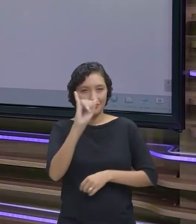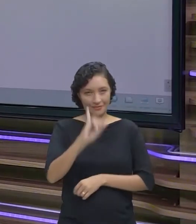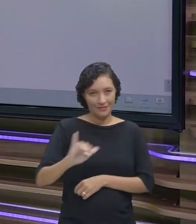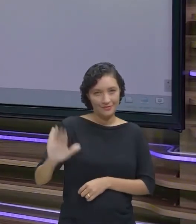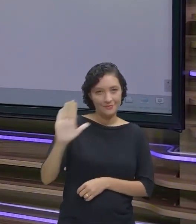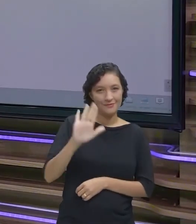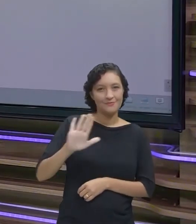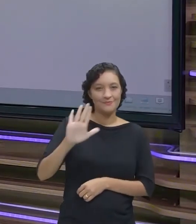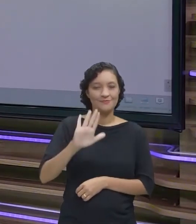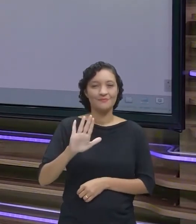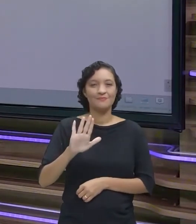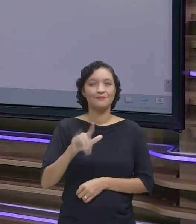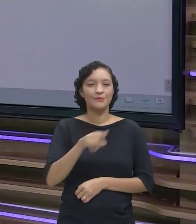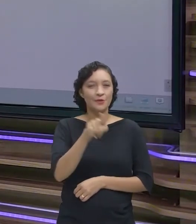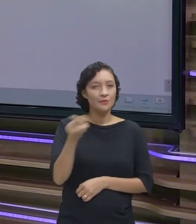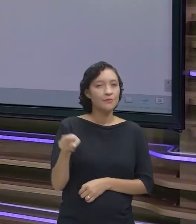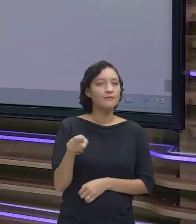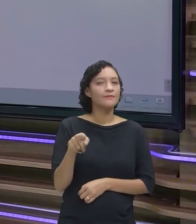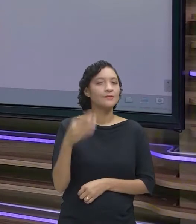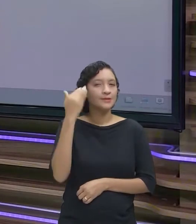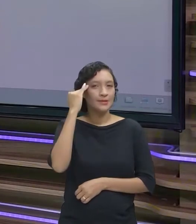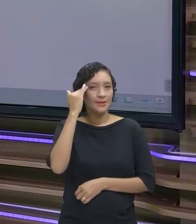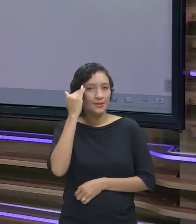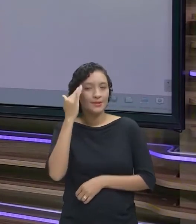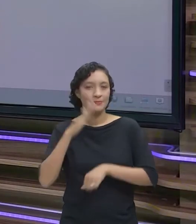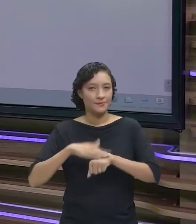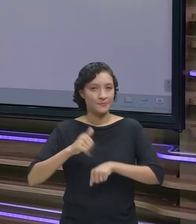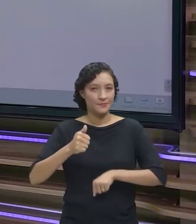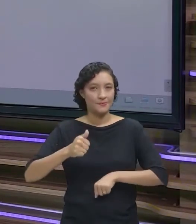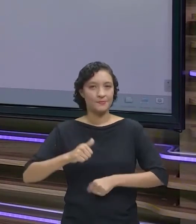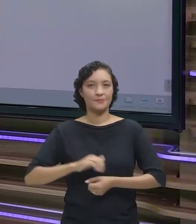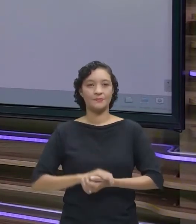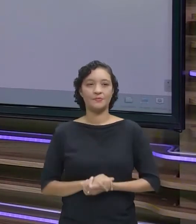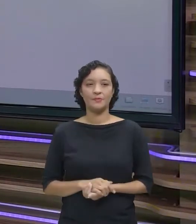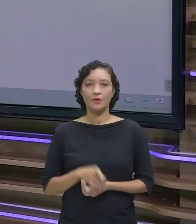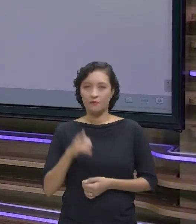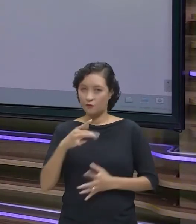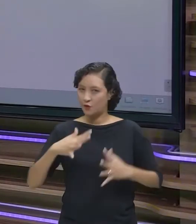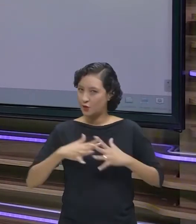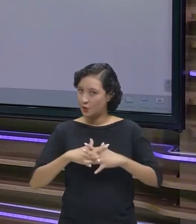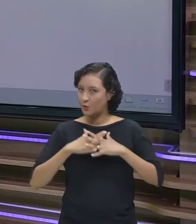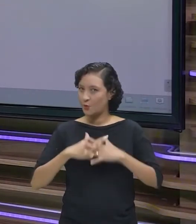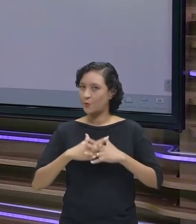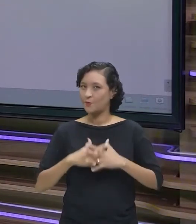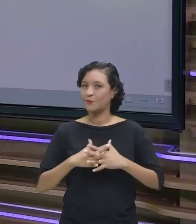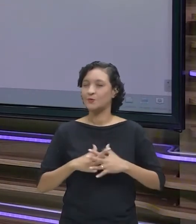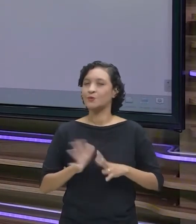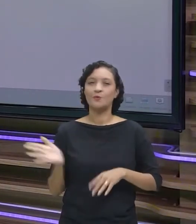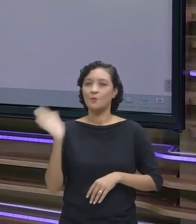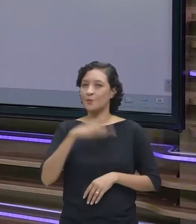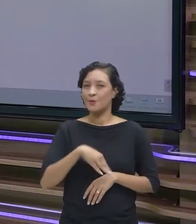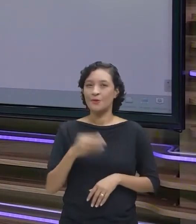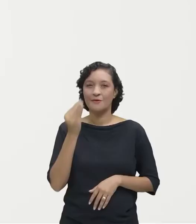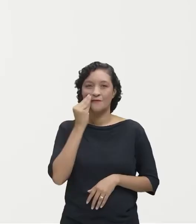com vocês para vocês entenderem melhor. Vocês estão confundindo, então? Vamos lá ver a imagem, bora